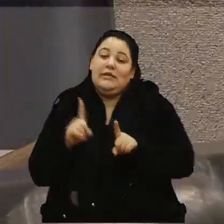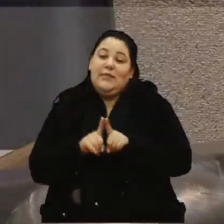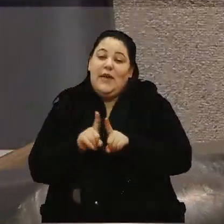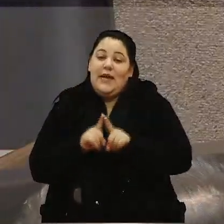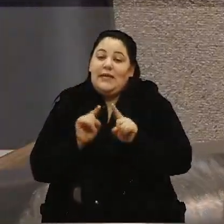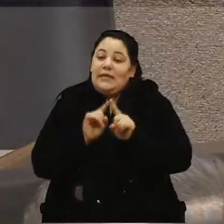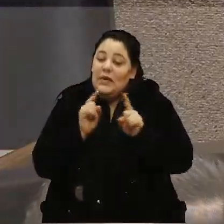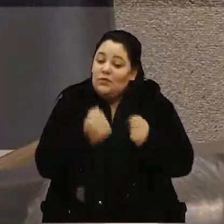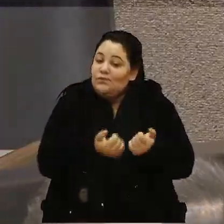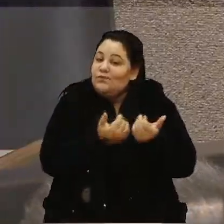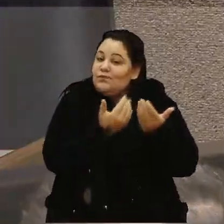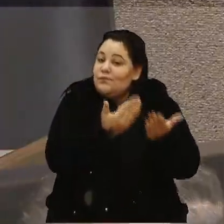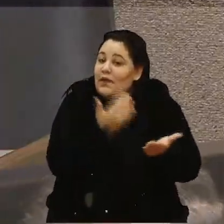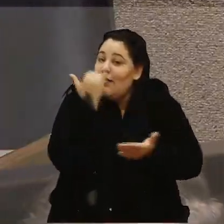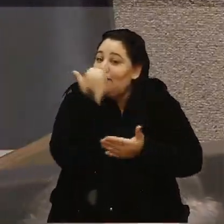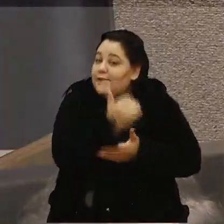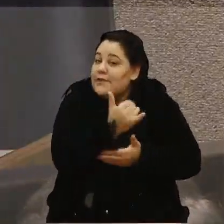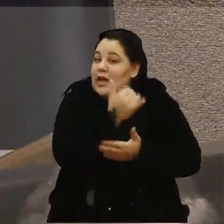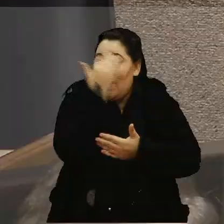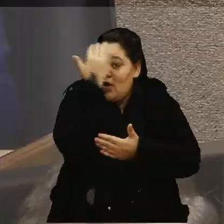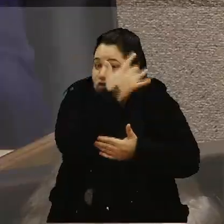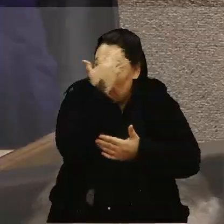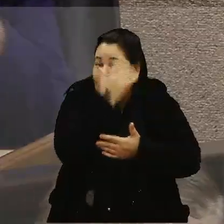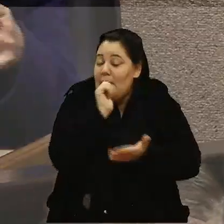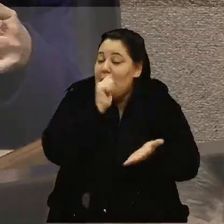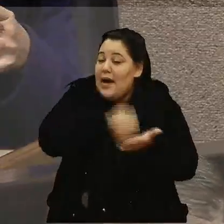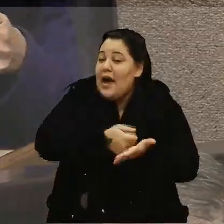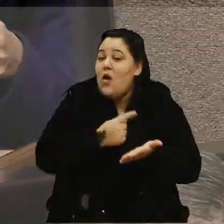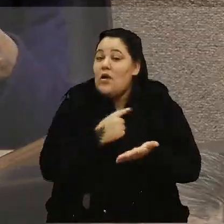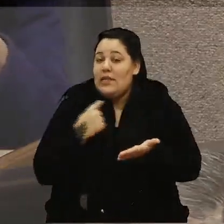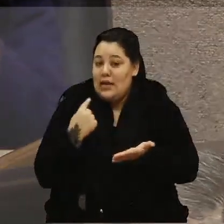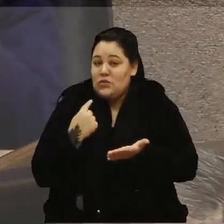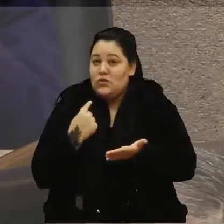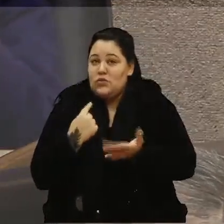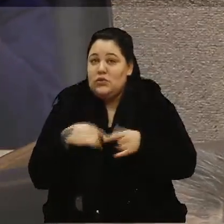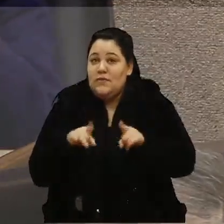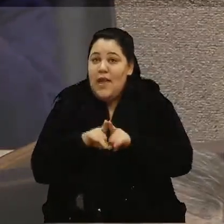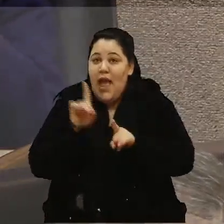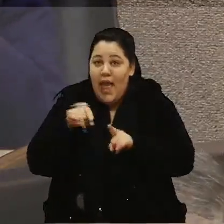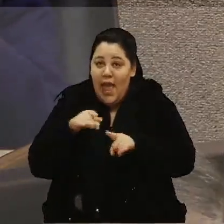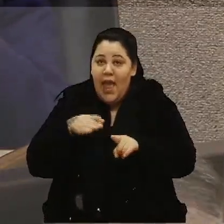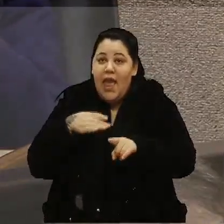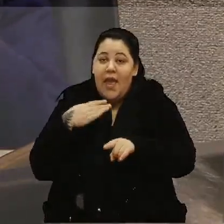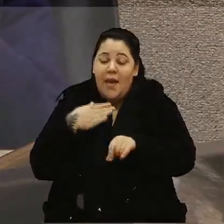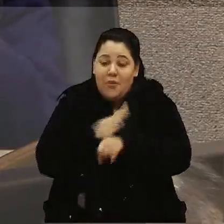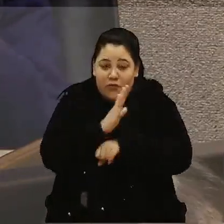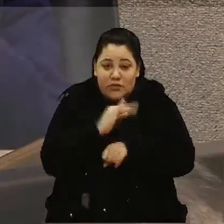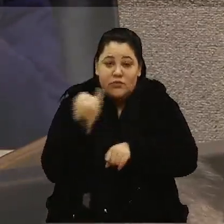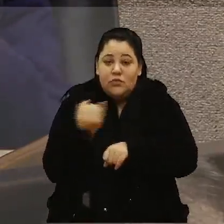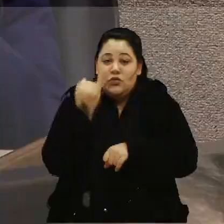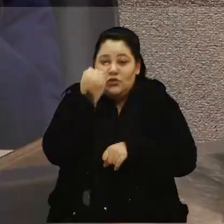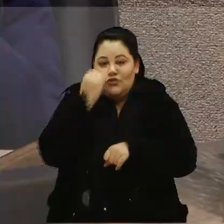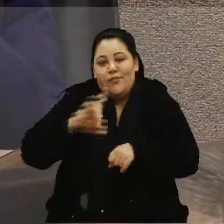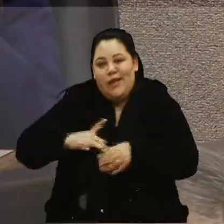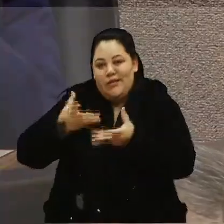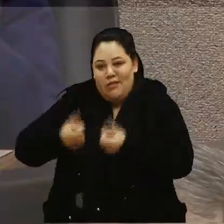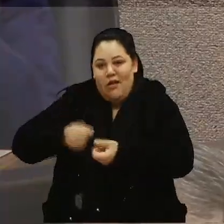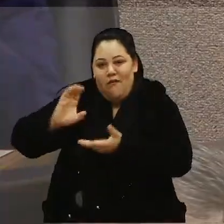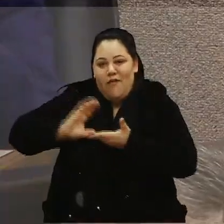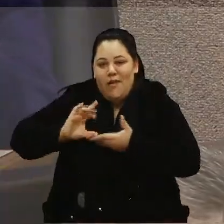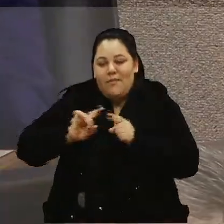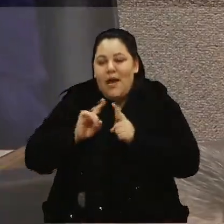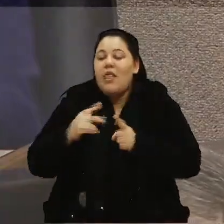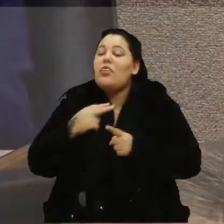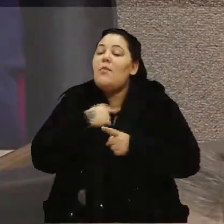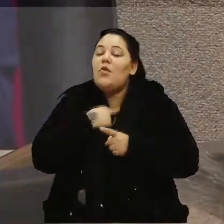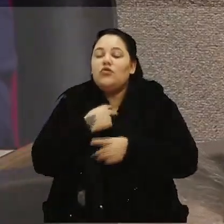se leve ao prefeito para que a gente tenha o retroativo. É importante a aprovação para vir os recursos, mas a gente não pode deixar